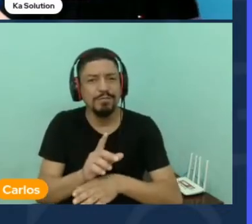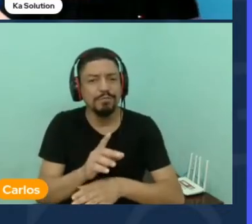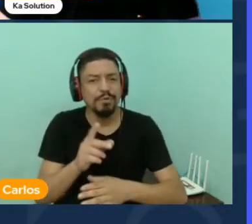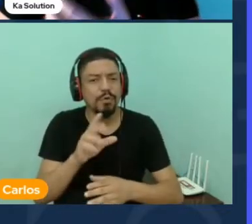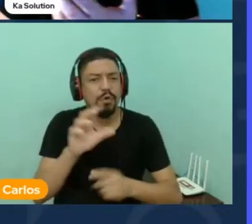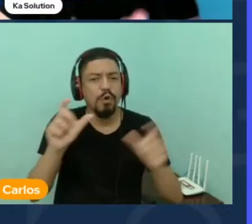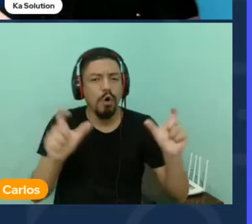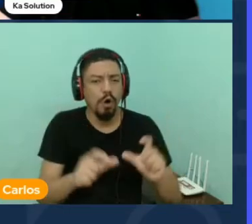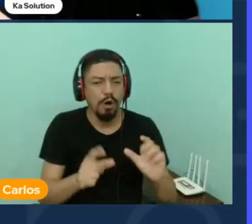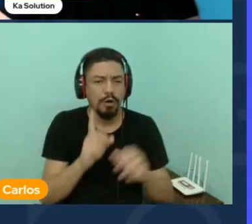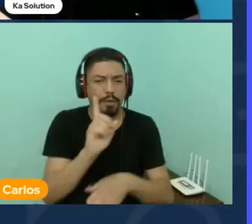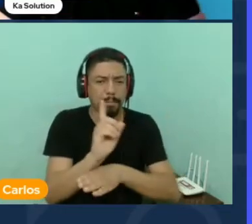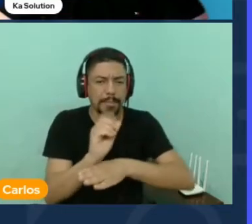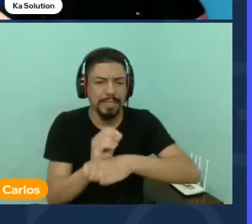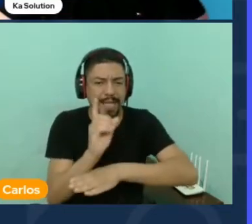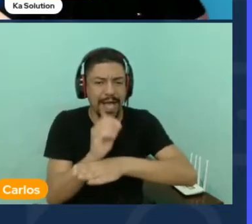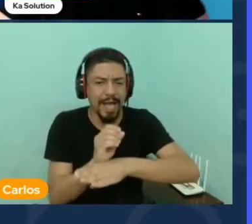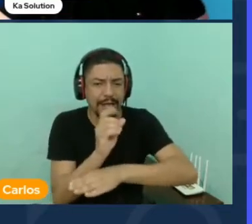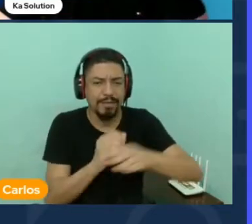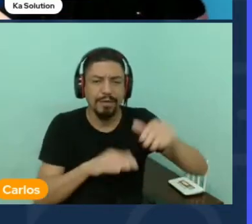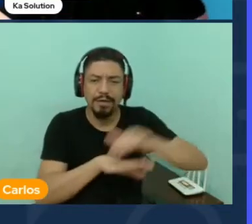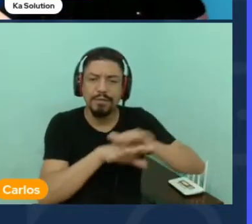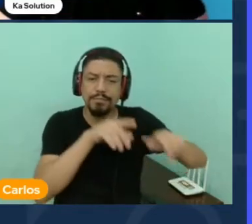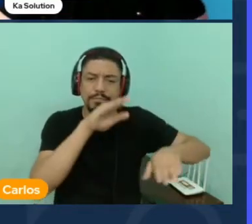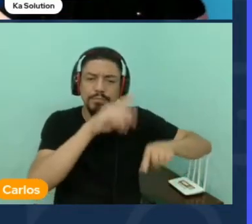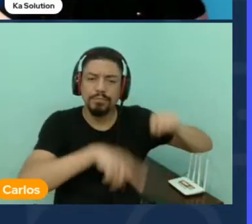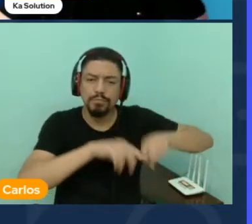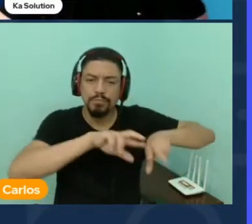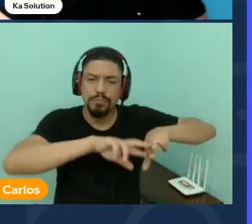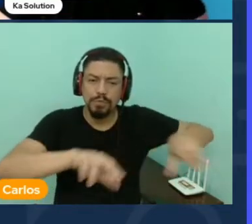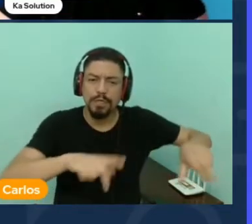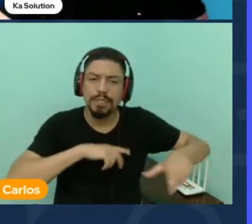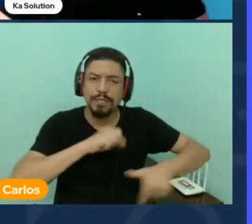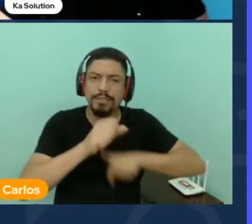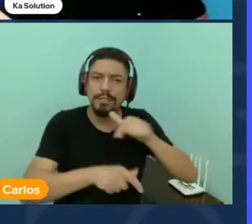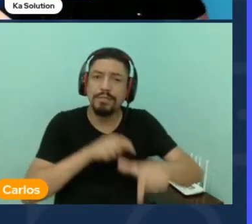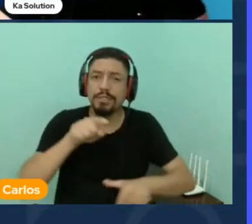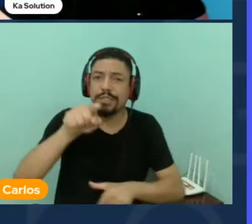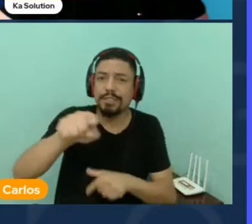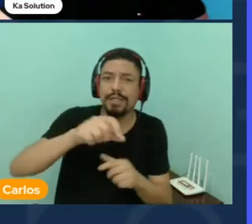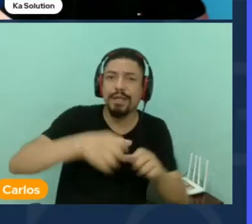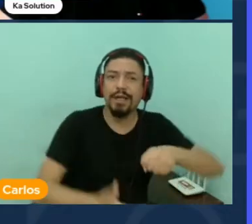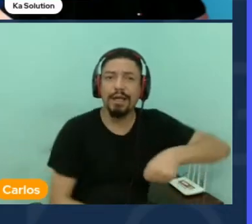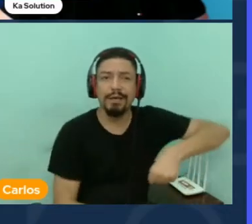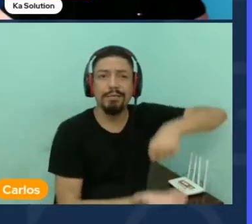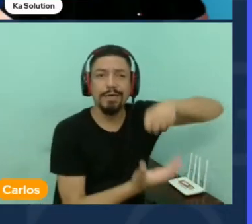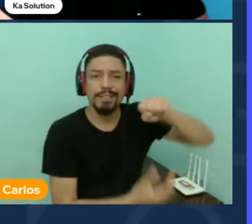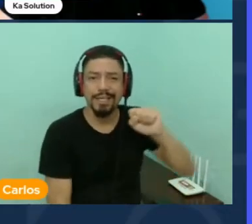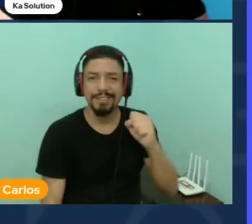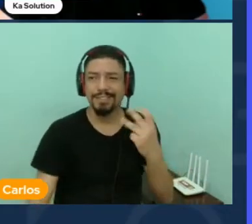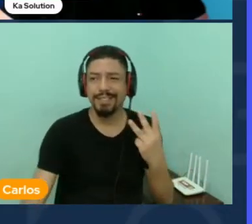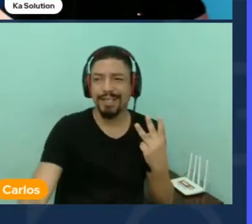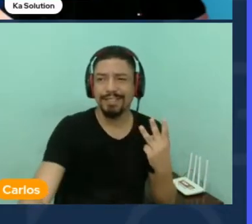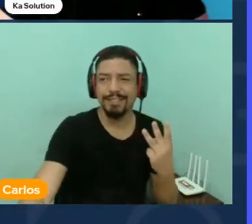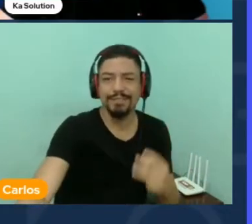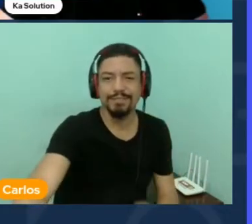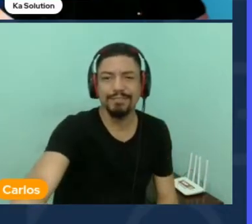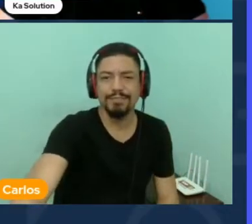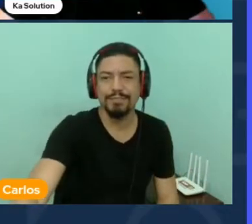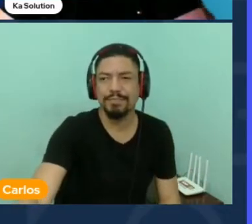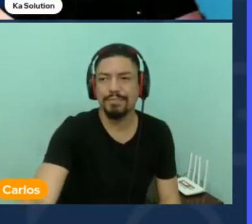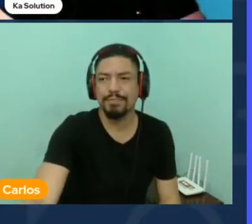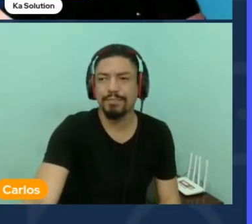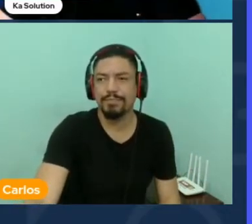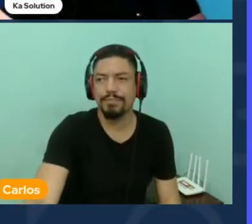backup. Para armazenamento de objetos, a gente tem um serviço chamado Amazon Simple Storage Service,